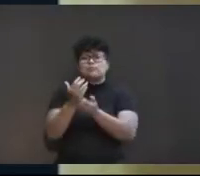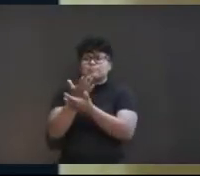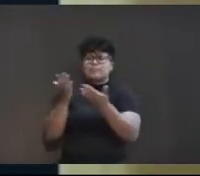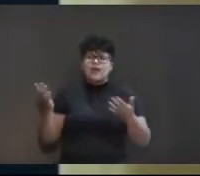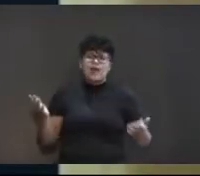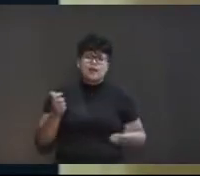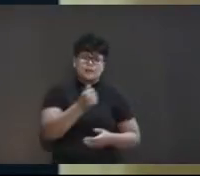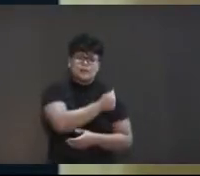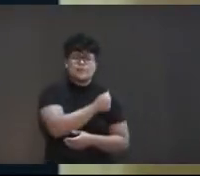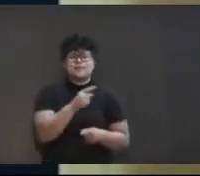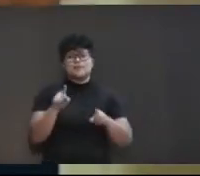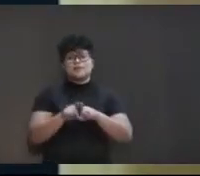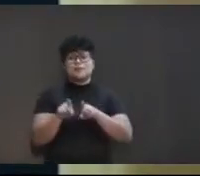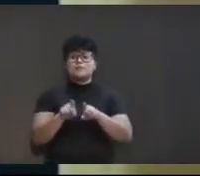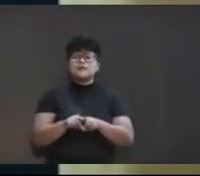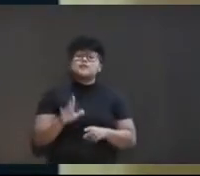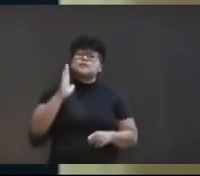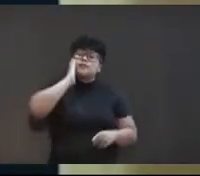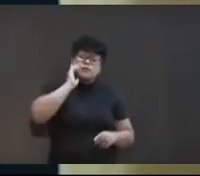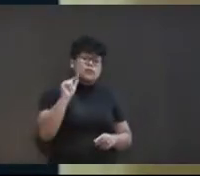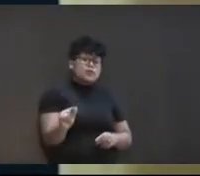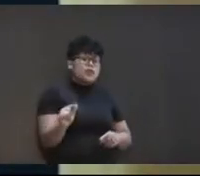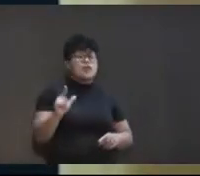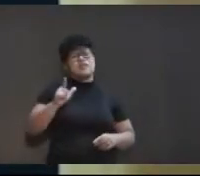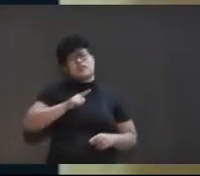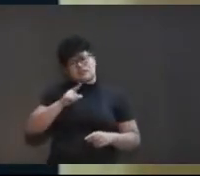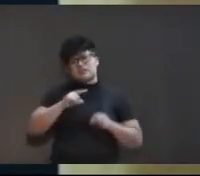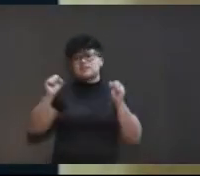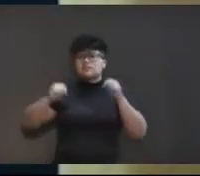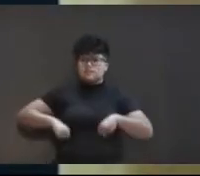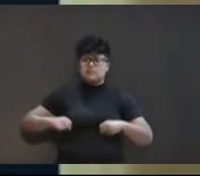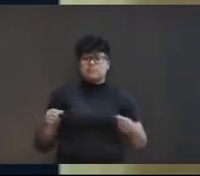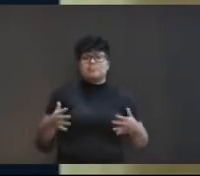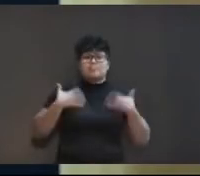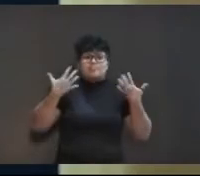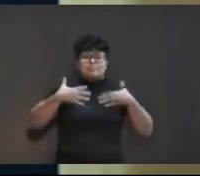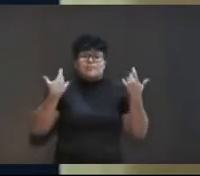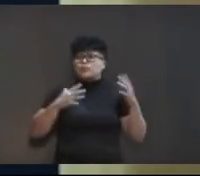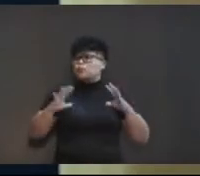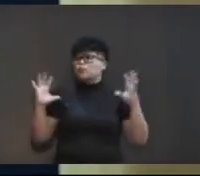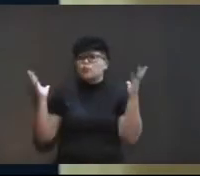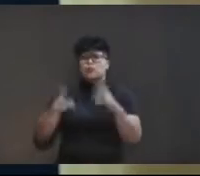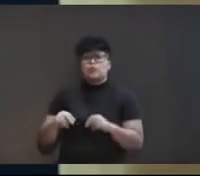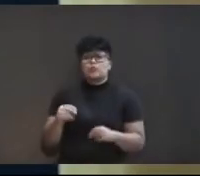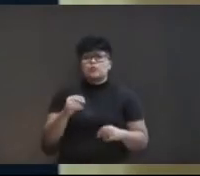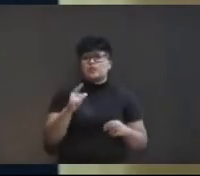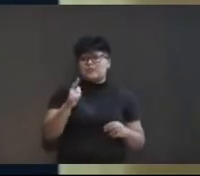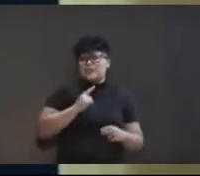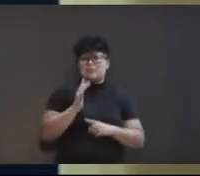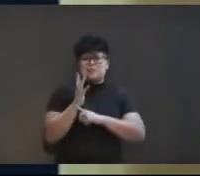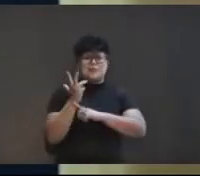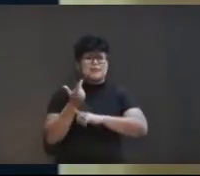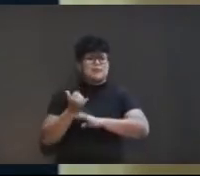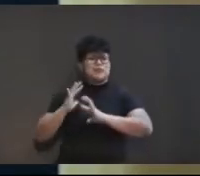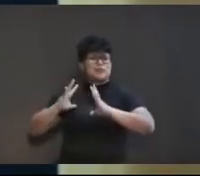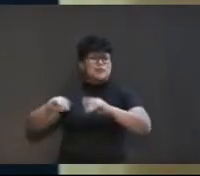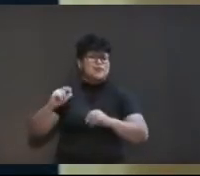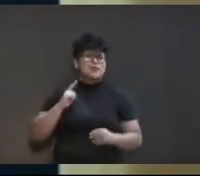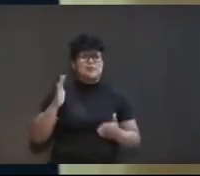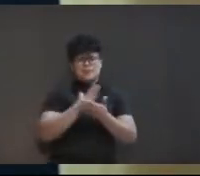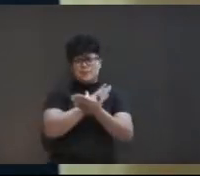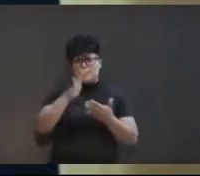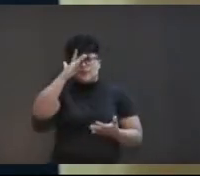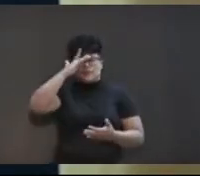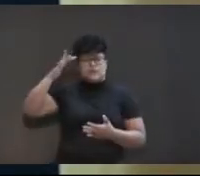mas saber que tem entusiasmo para tudo talento Para tudo tem gente que quer a teoria